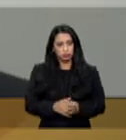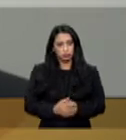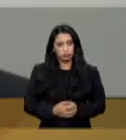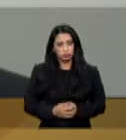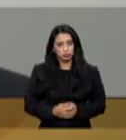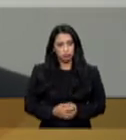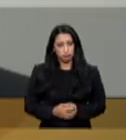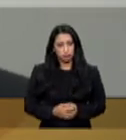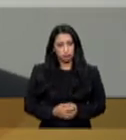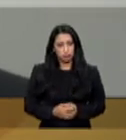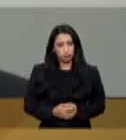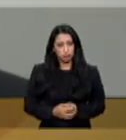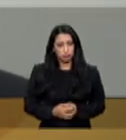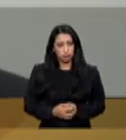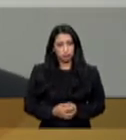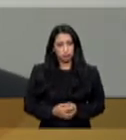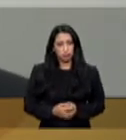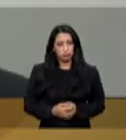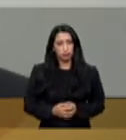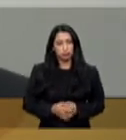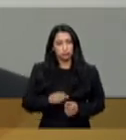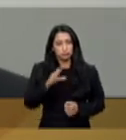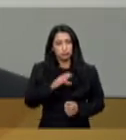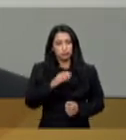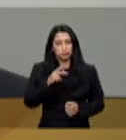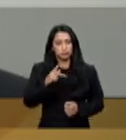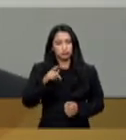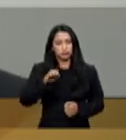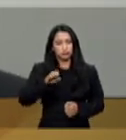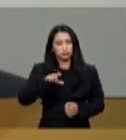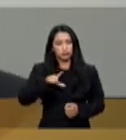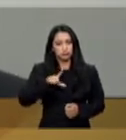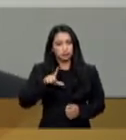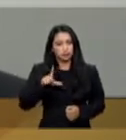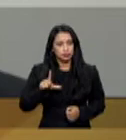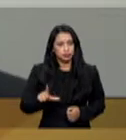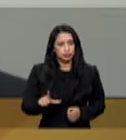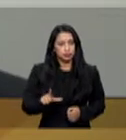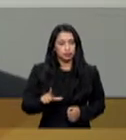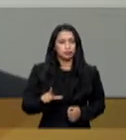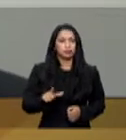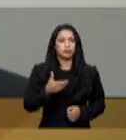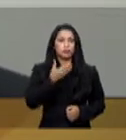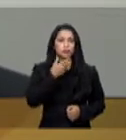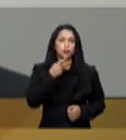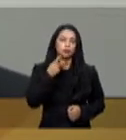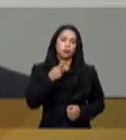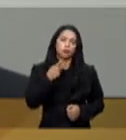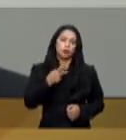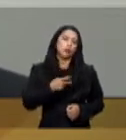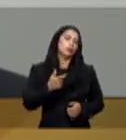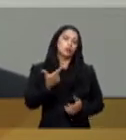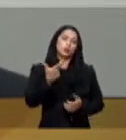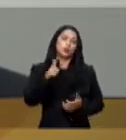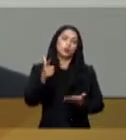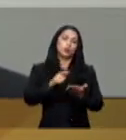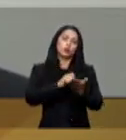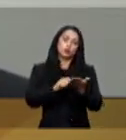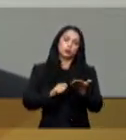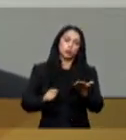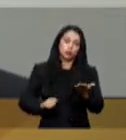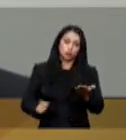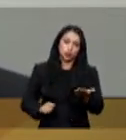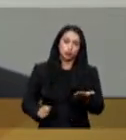Tussi, e Código Penal Comentado, de Guilherme Souza, entre outros. Contudo,